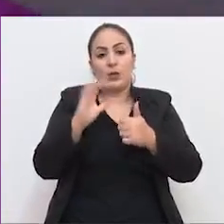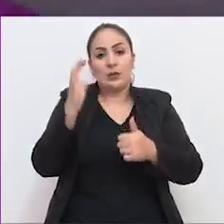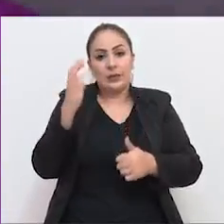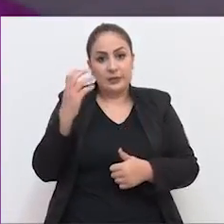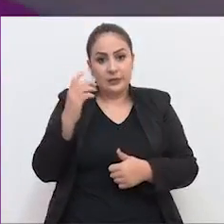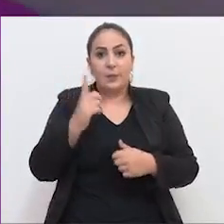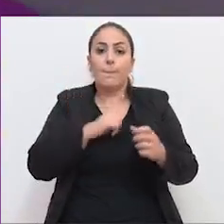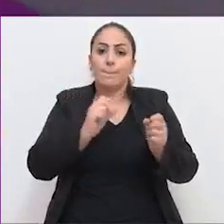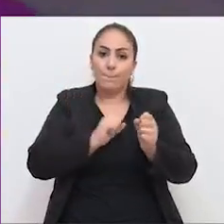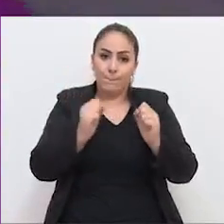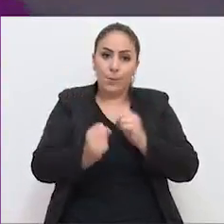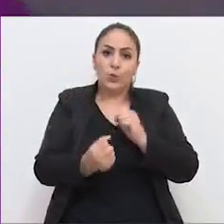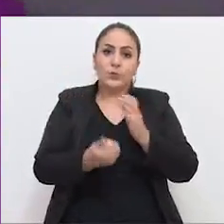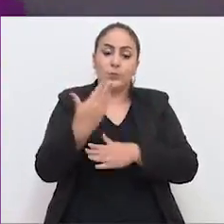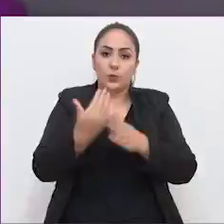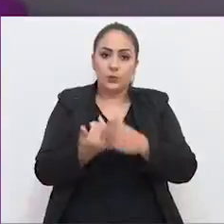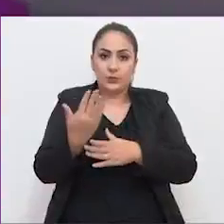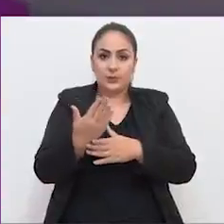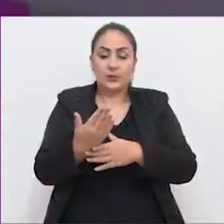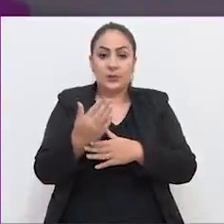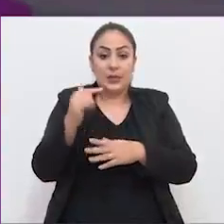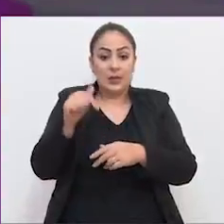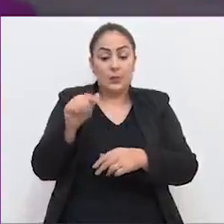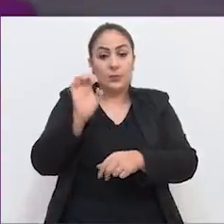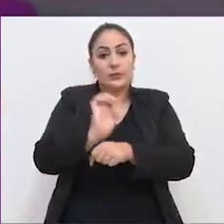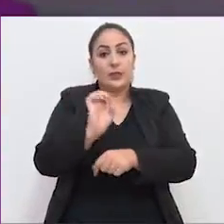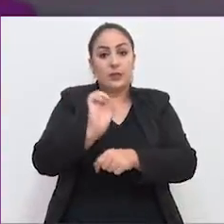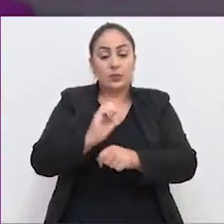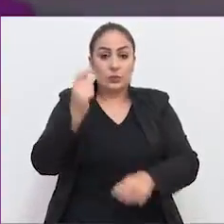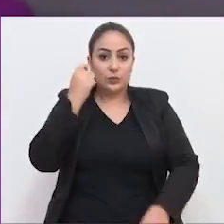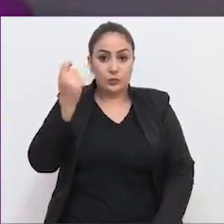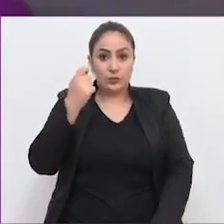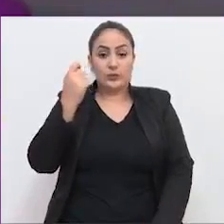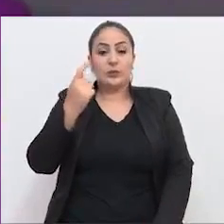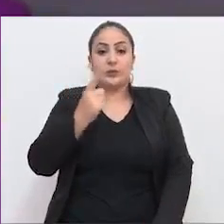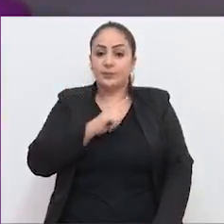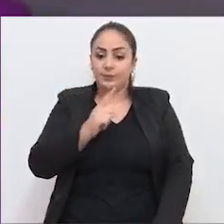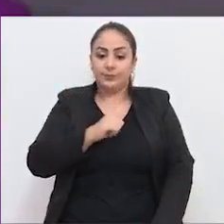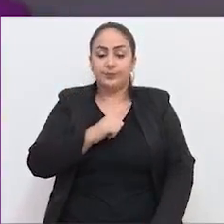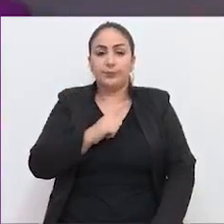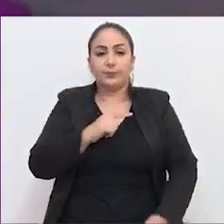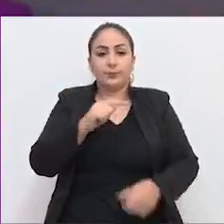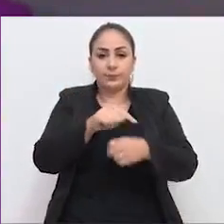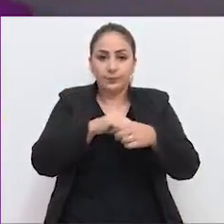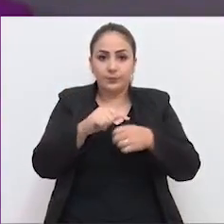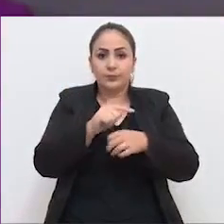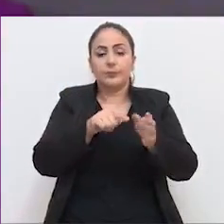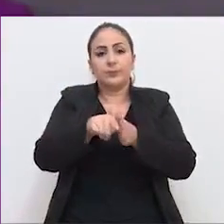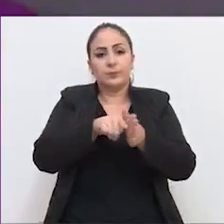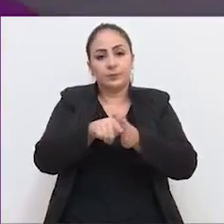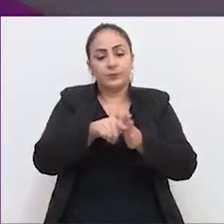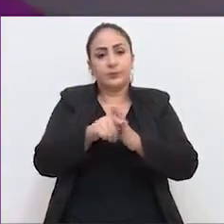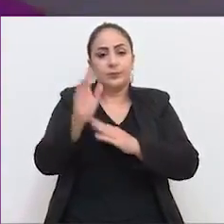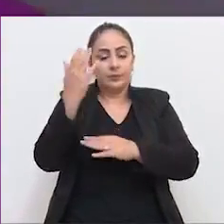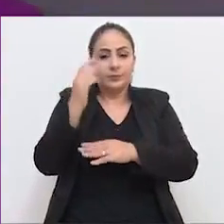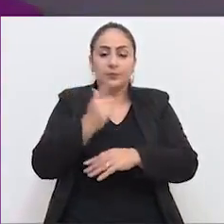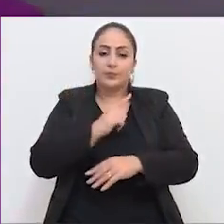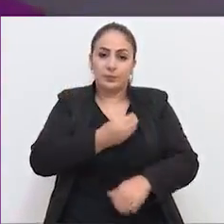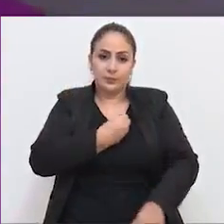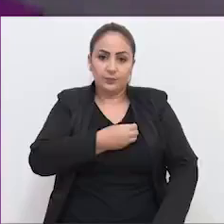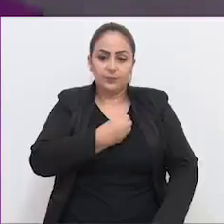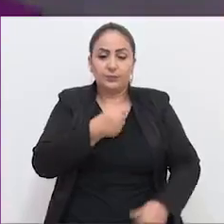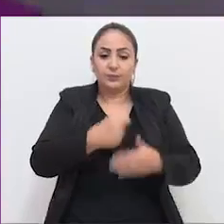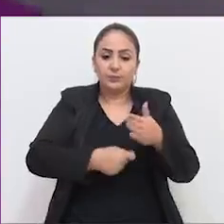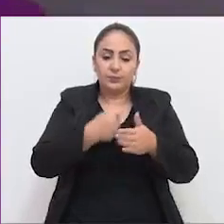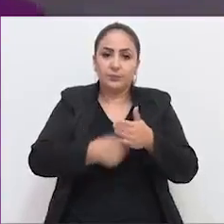a ciência pode produzir. E o Estado do Rio Grande do Sul tem uma grande rede de universidades, de pesquisadores, de cientistas que